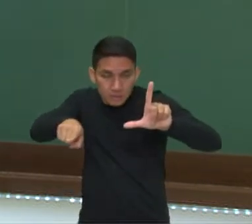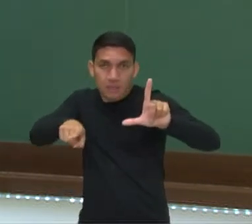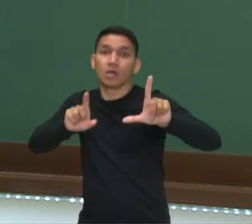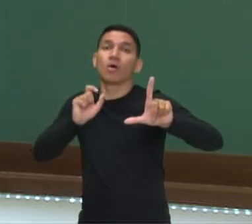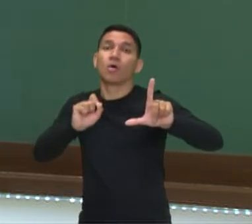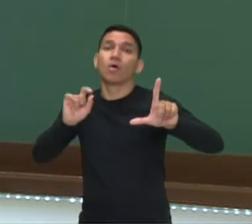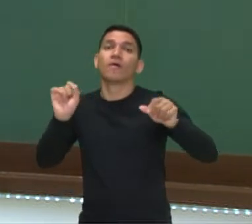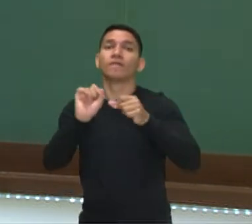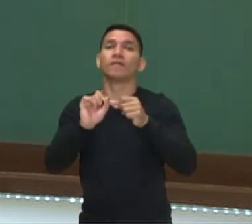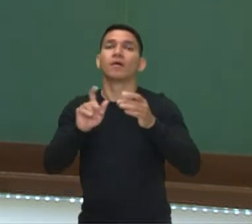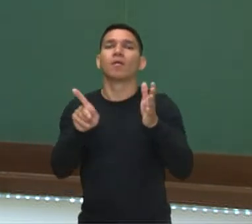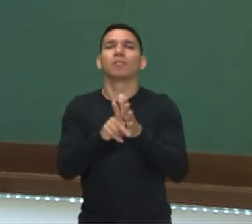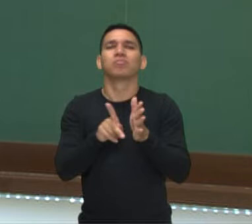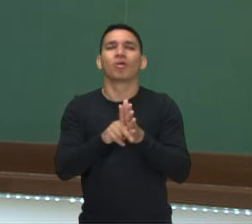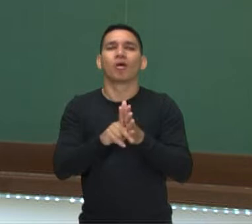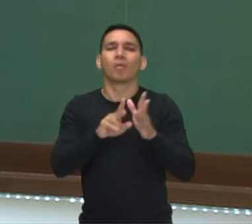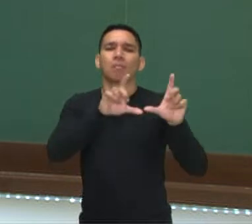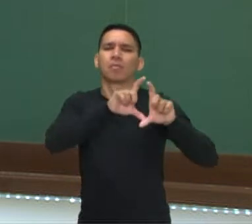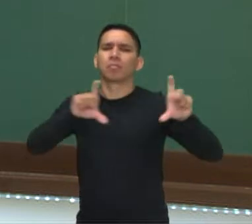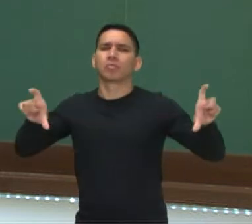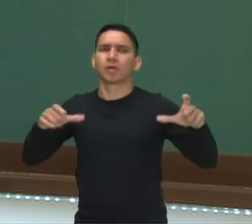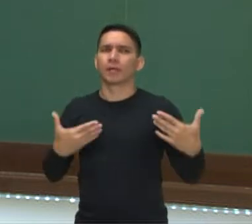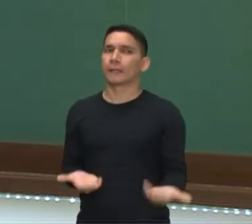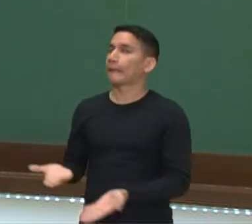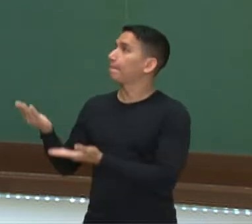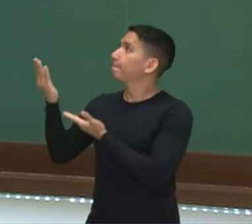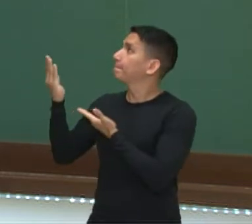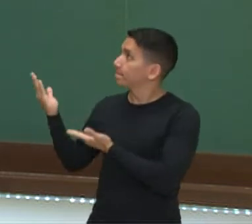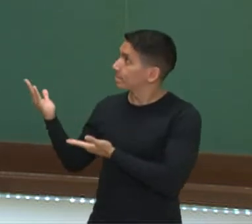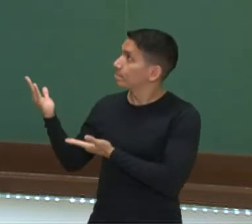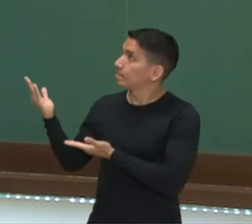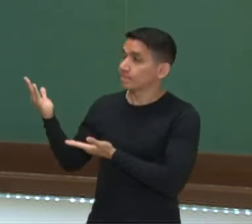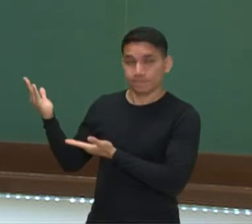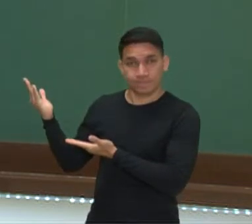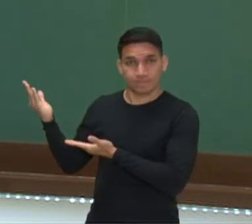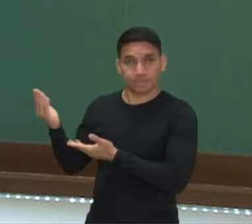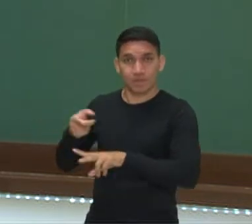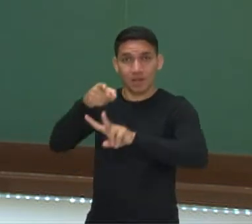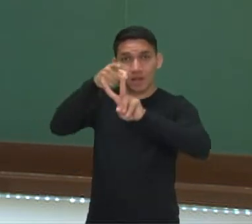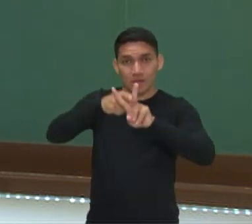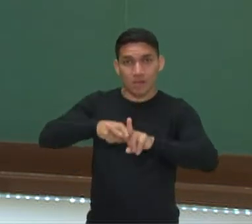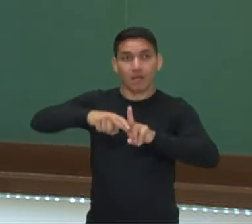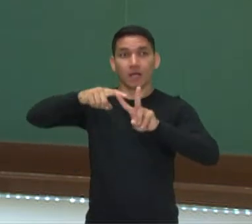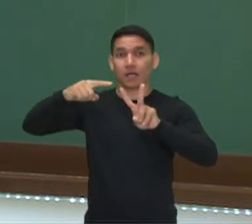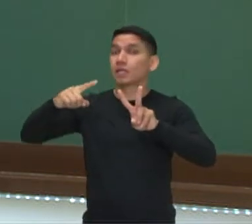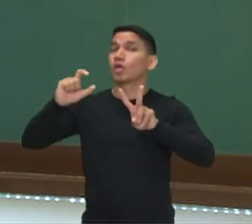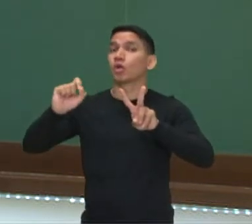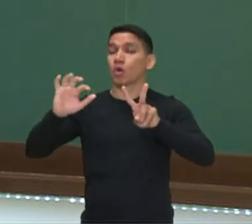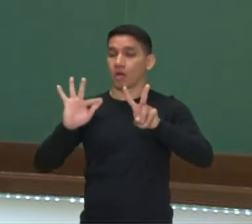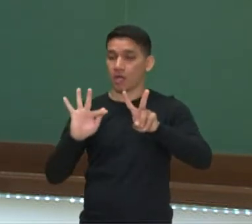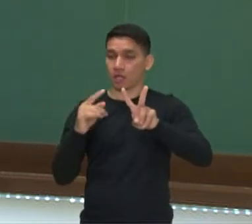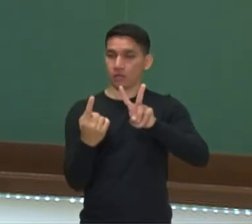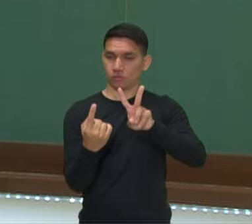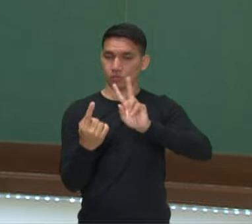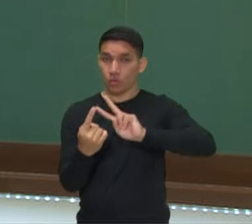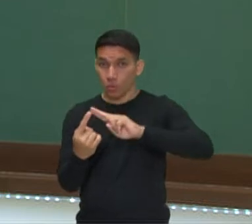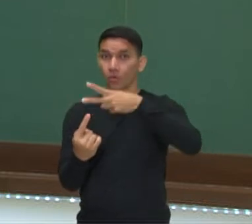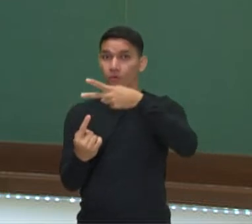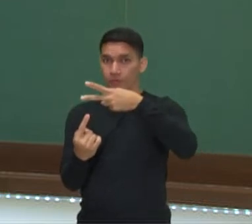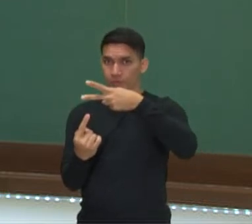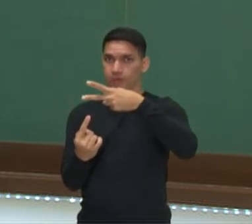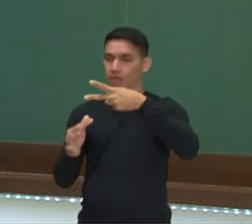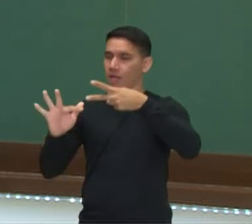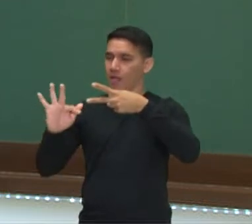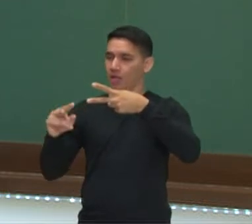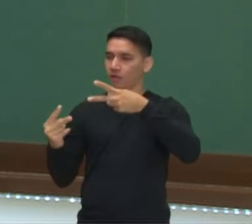você aplica a uma equaçãozinha de força resultante é igual a raiz quadrada do F1 ao quadrado,